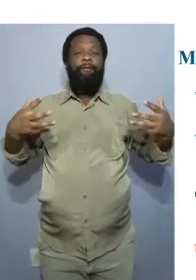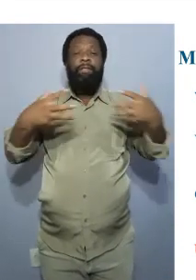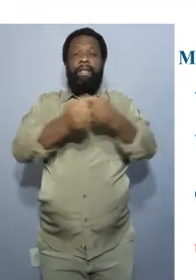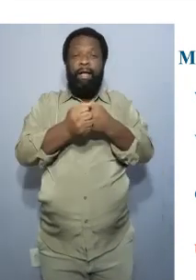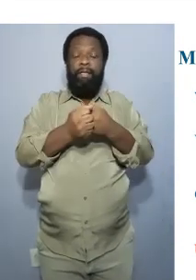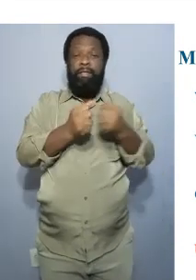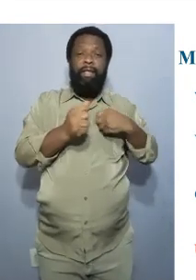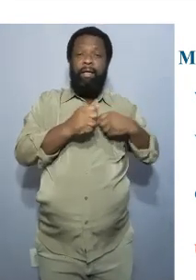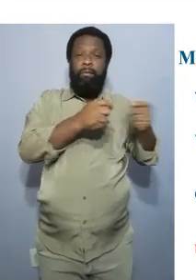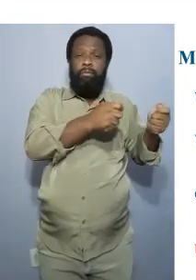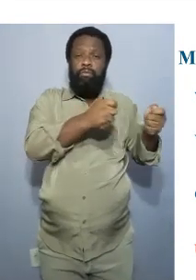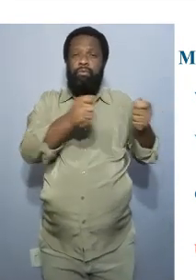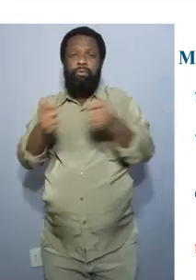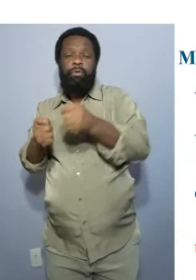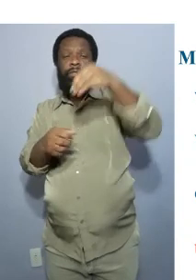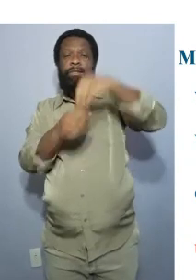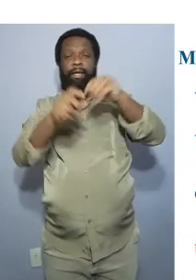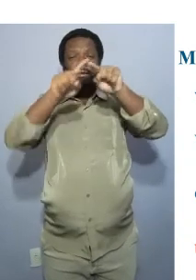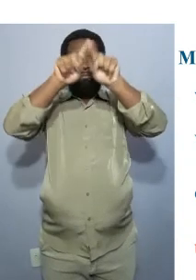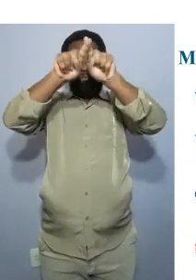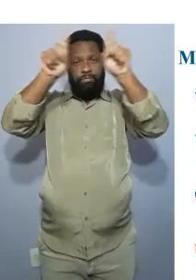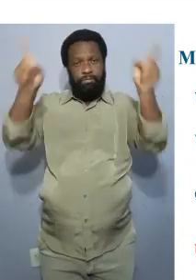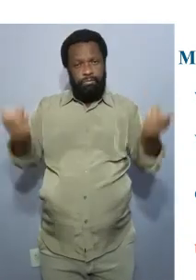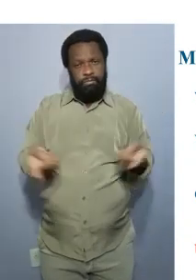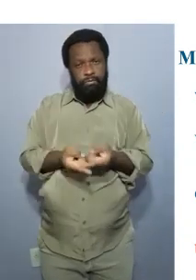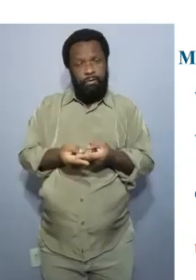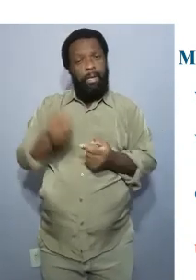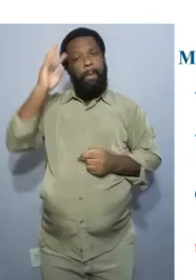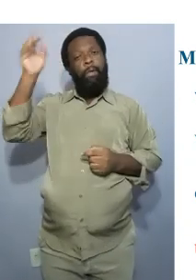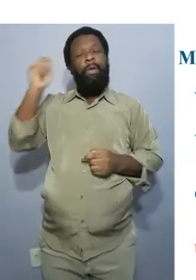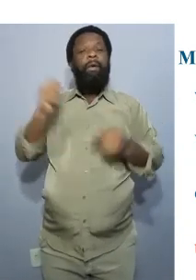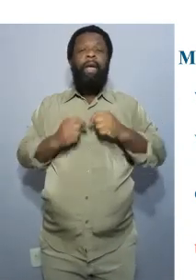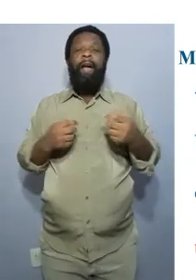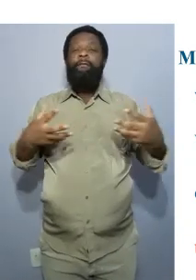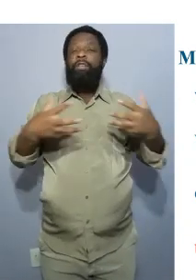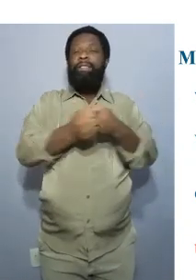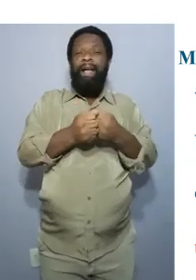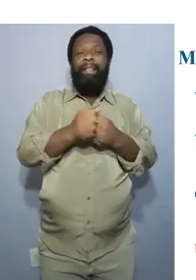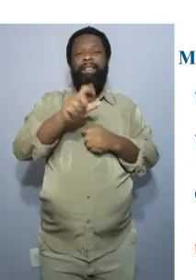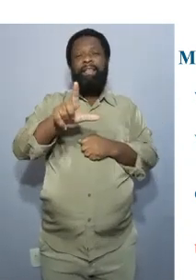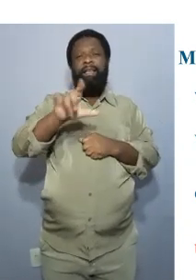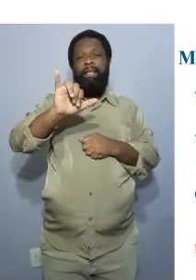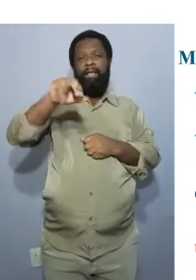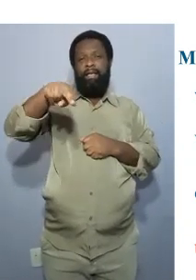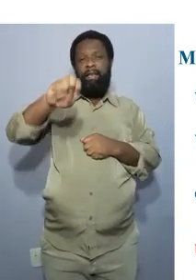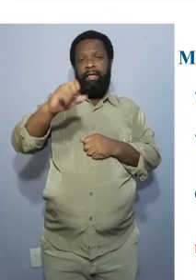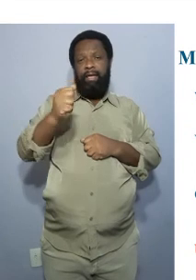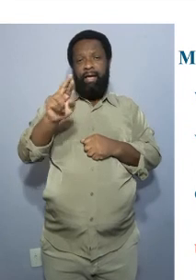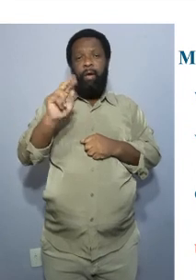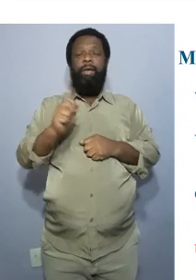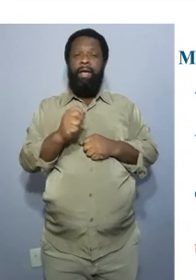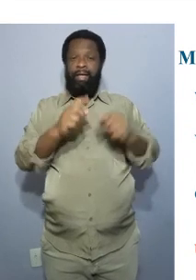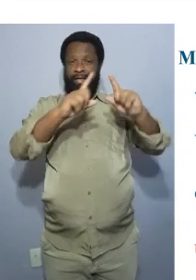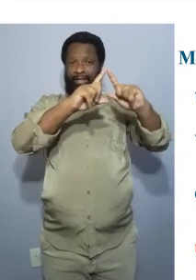velocidade que o móvel está percorrendo ali aquela circunferência. E aí você pensa, vai ser a nossa velocidade linear conhecida de antes, que é